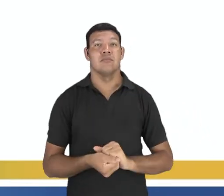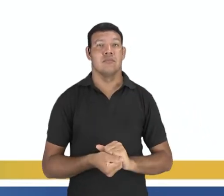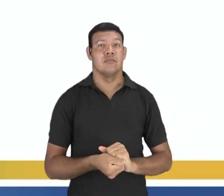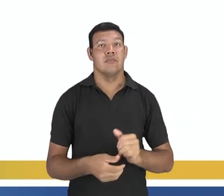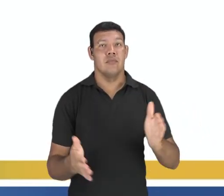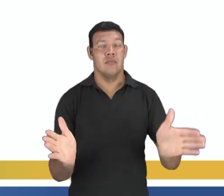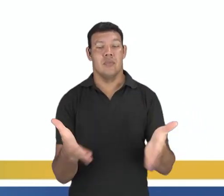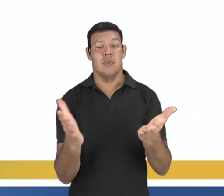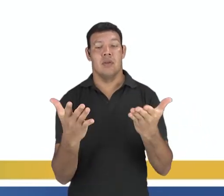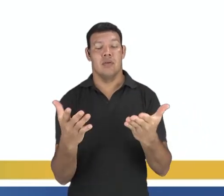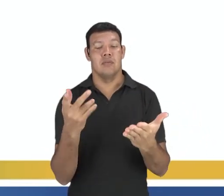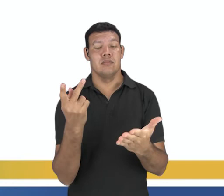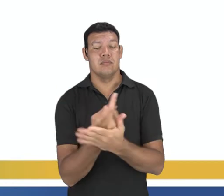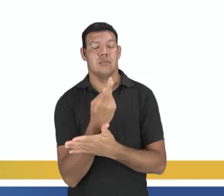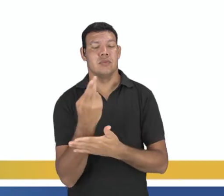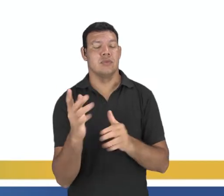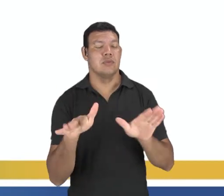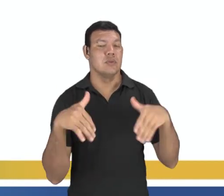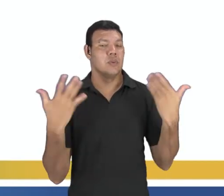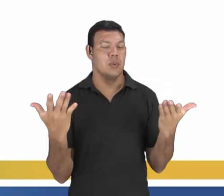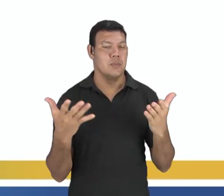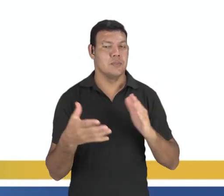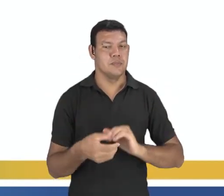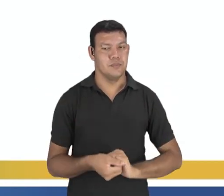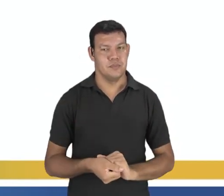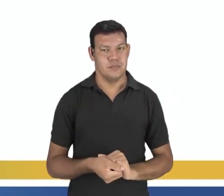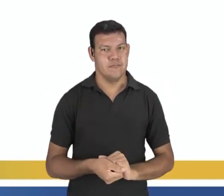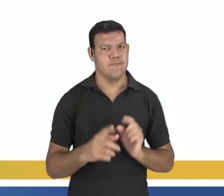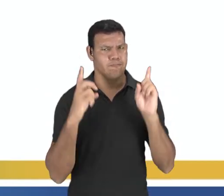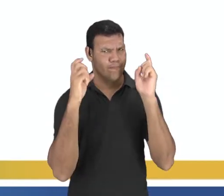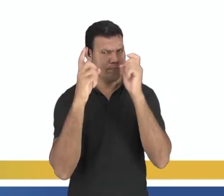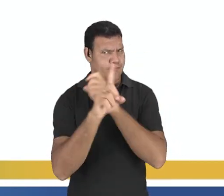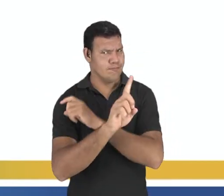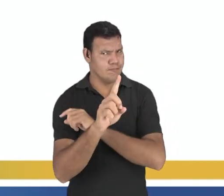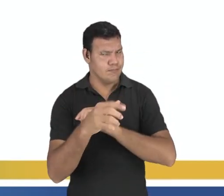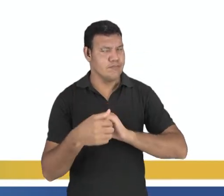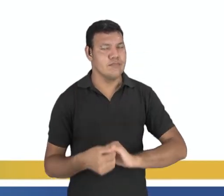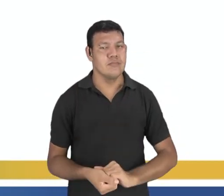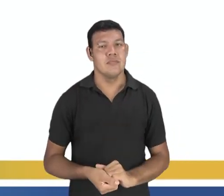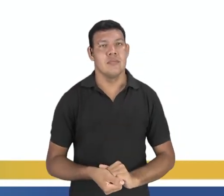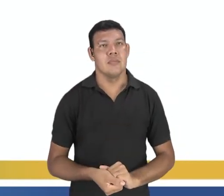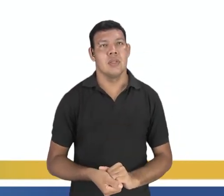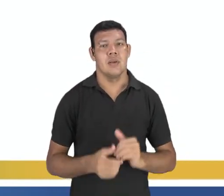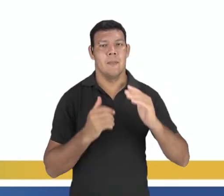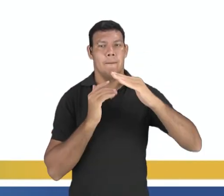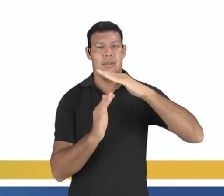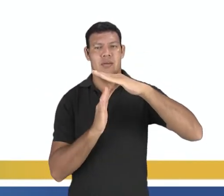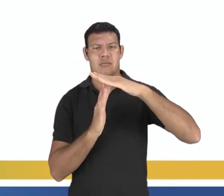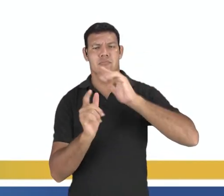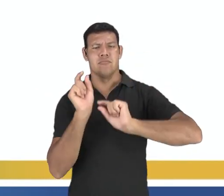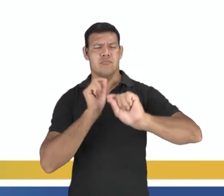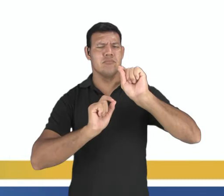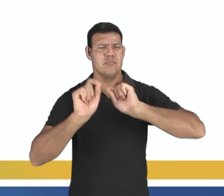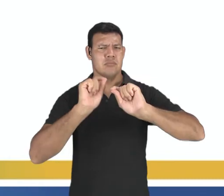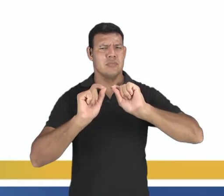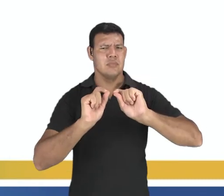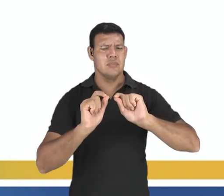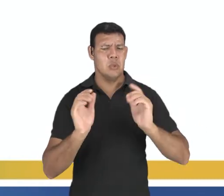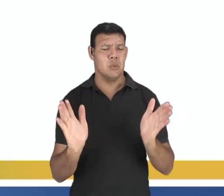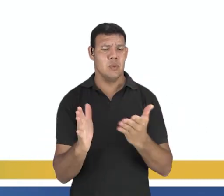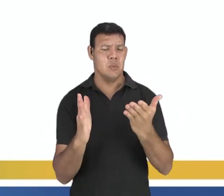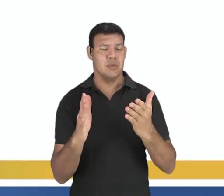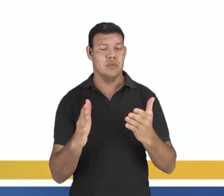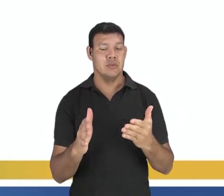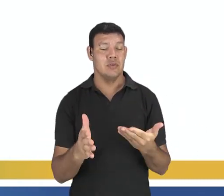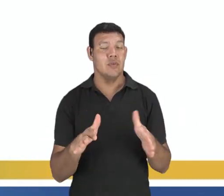eles ocorrem? Então, não é difícil, certo? Essa questão. O que é a migração e por que ela